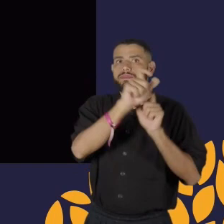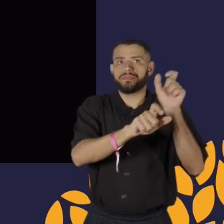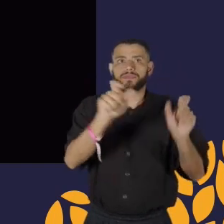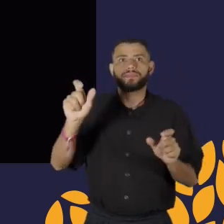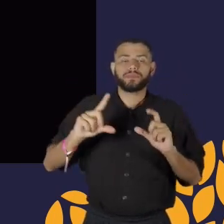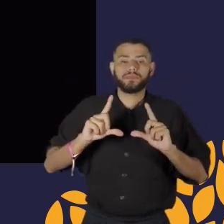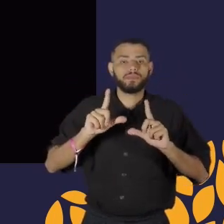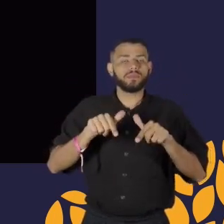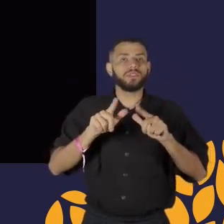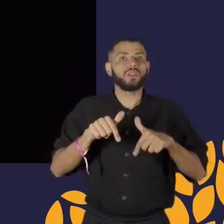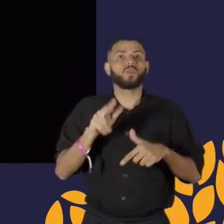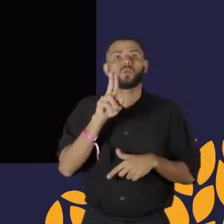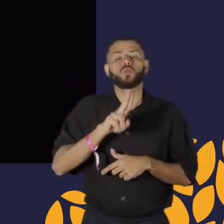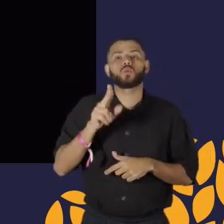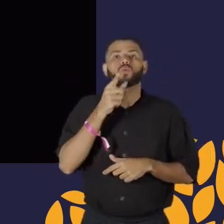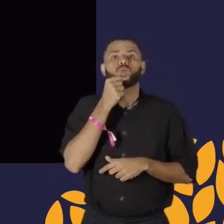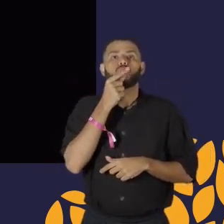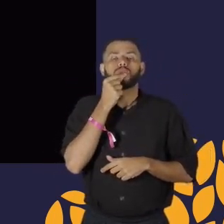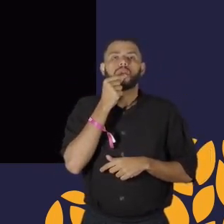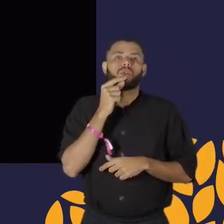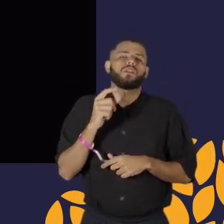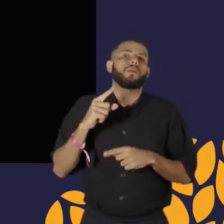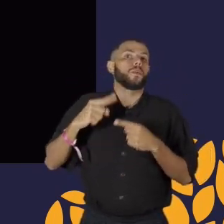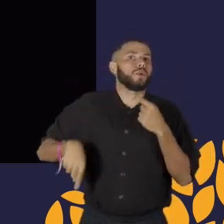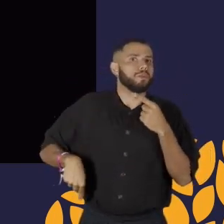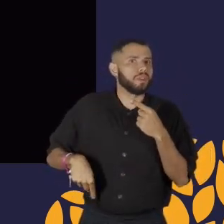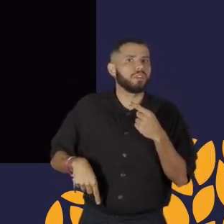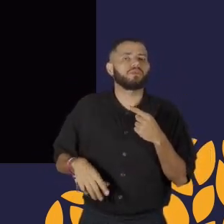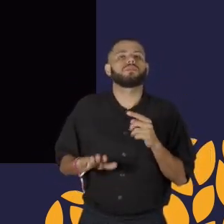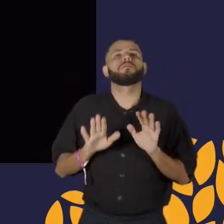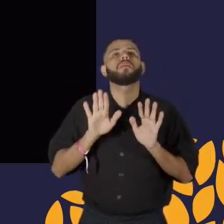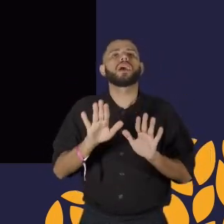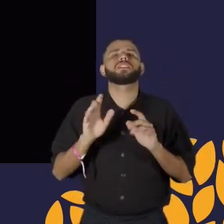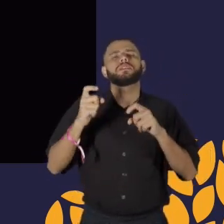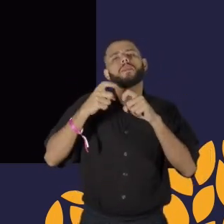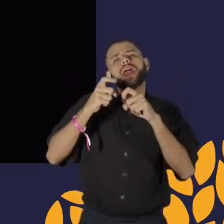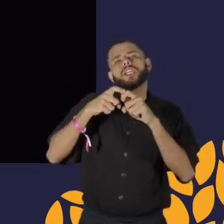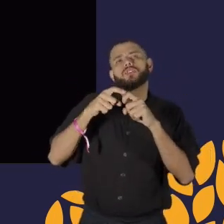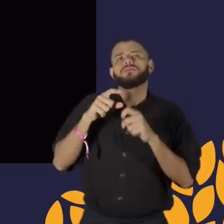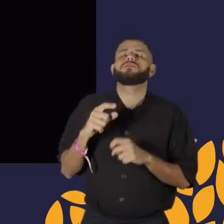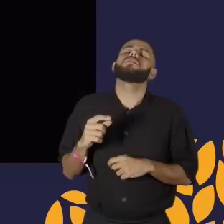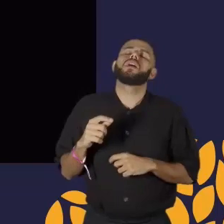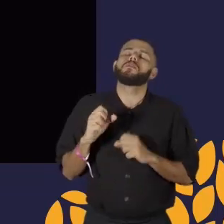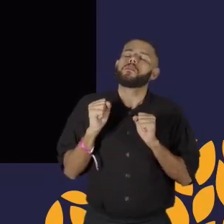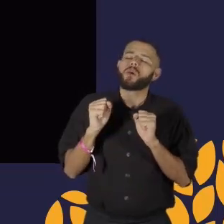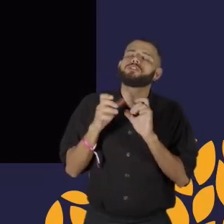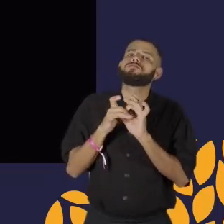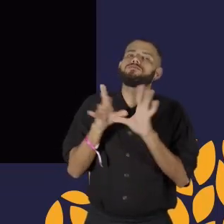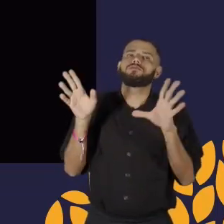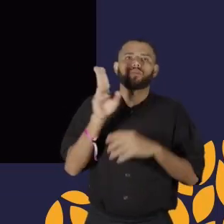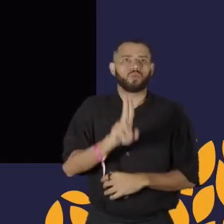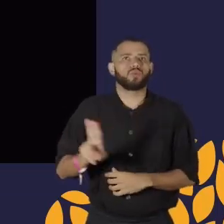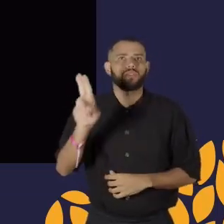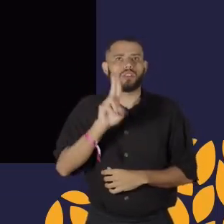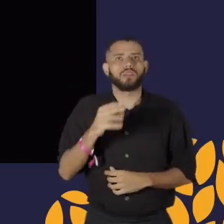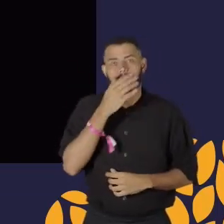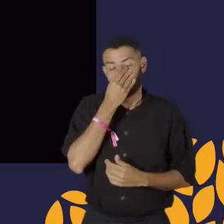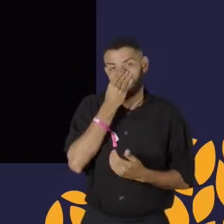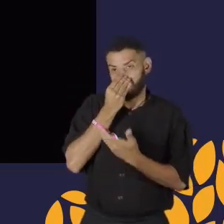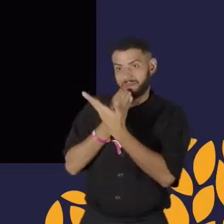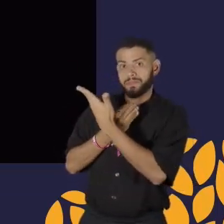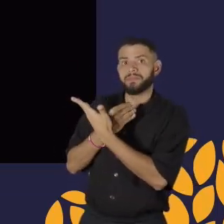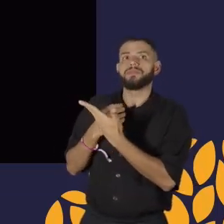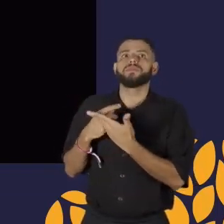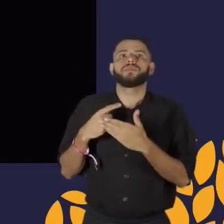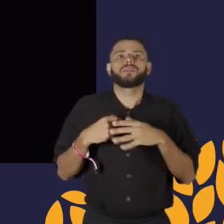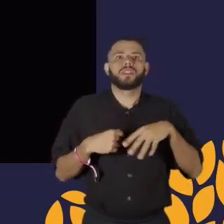da maconha é proibido, mas para fins médicos, a droga foi liberada no começo da década. O ex-militar Shmuel perdeu parte